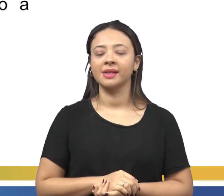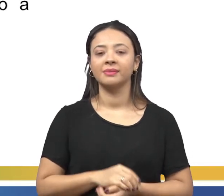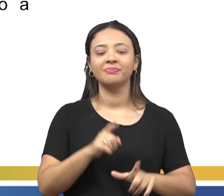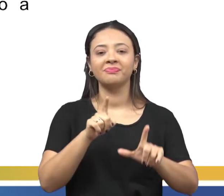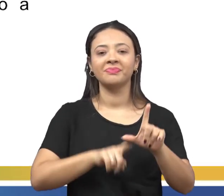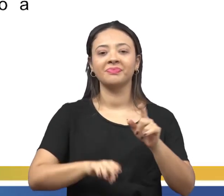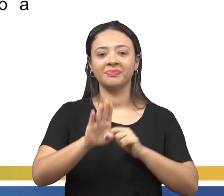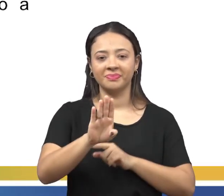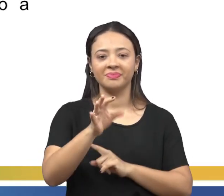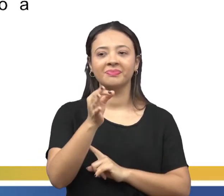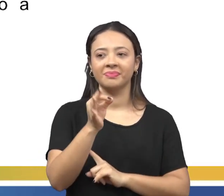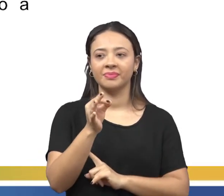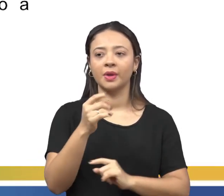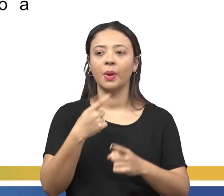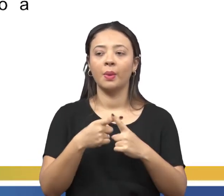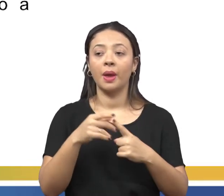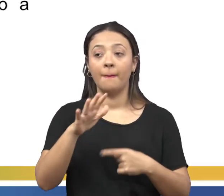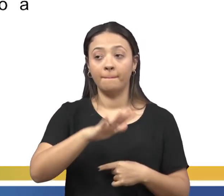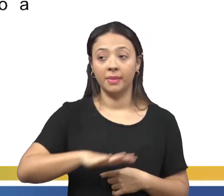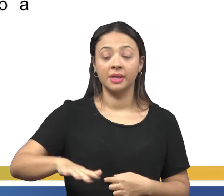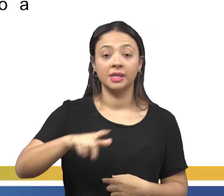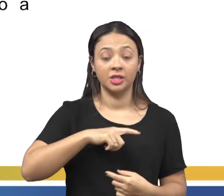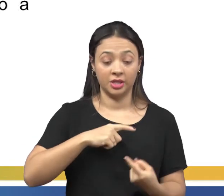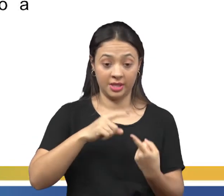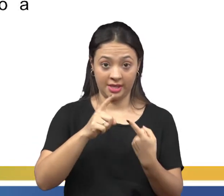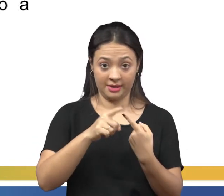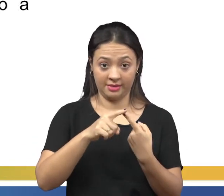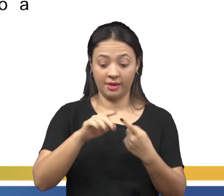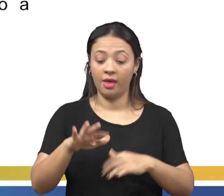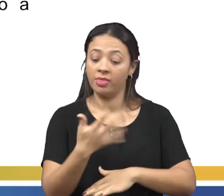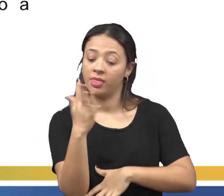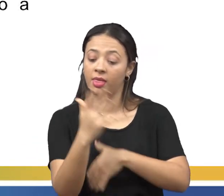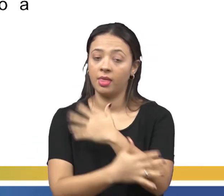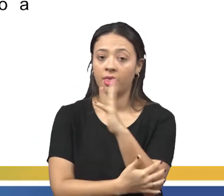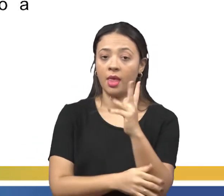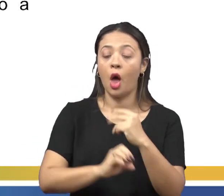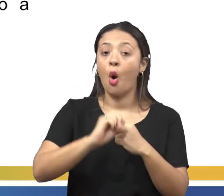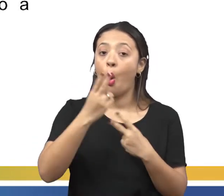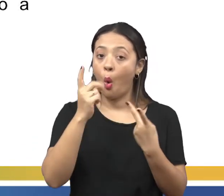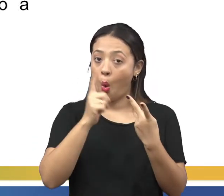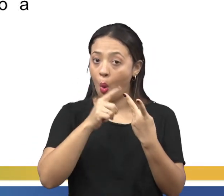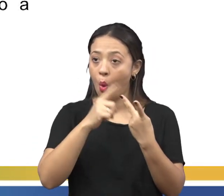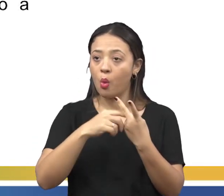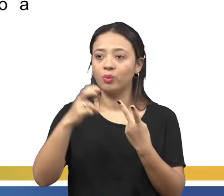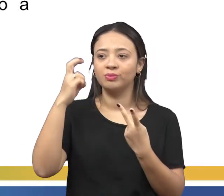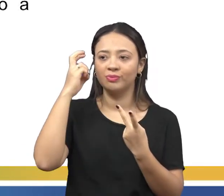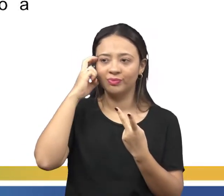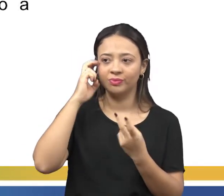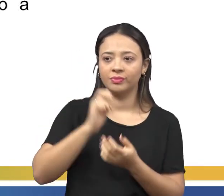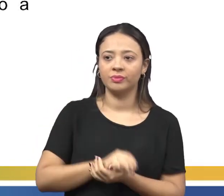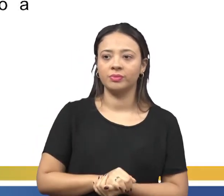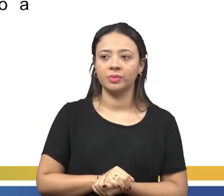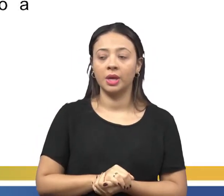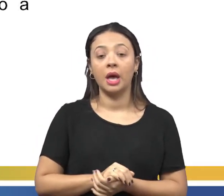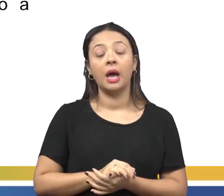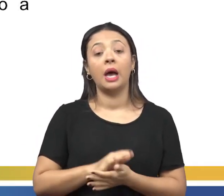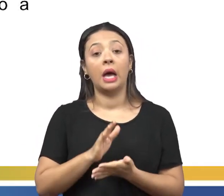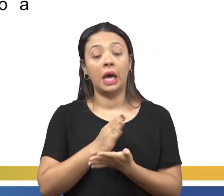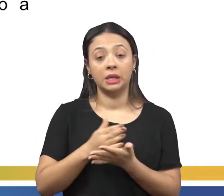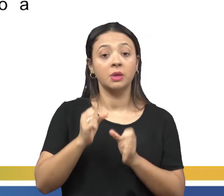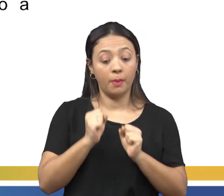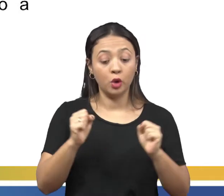alternativa correta, porque a paisagem possui elementos tanto naturais como culturais. Esses, algumas vezes,